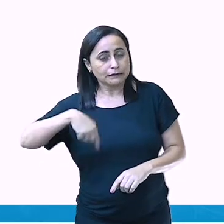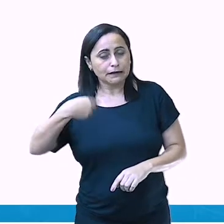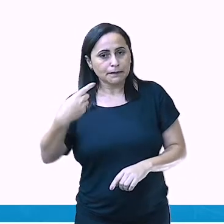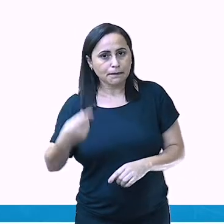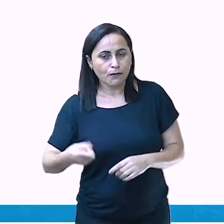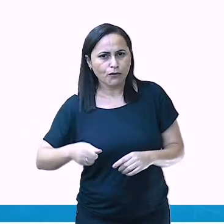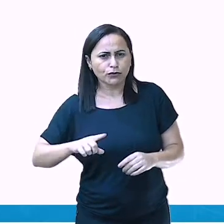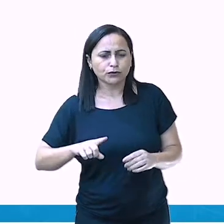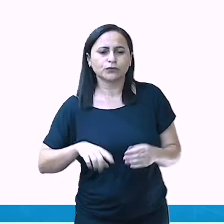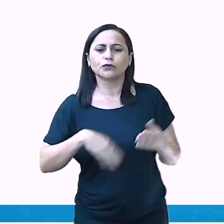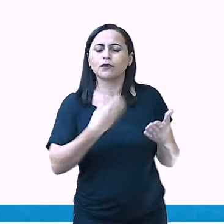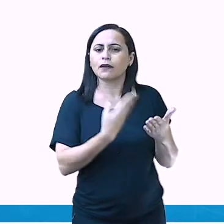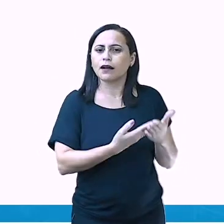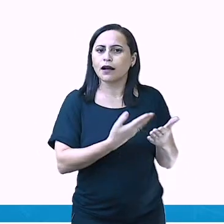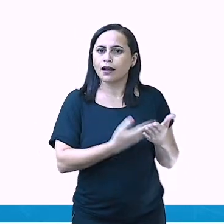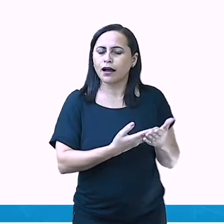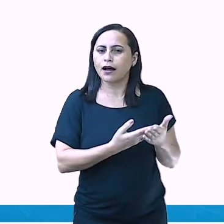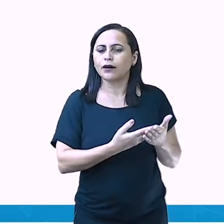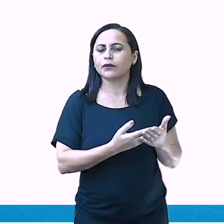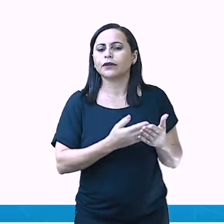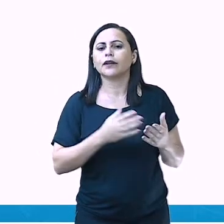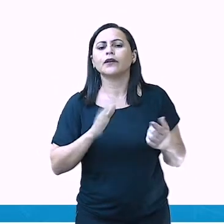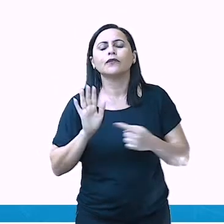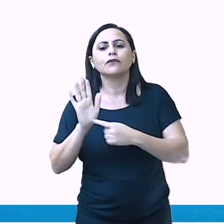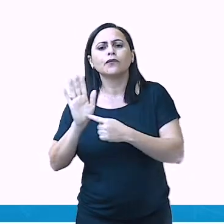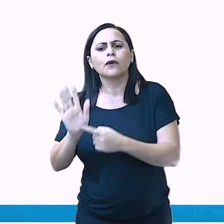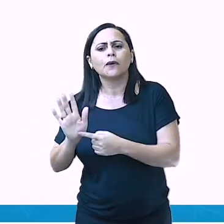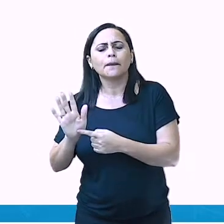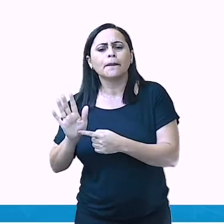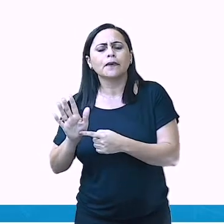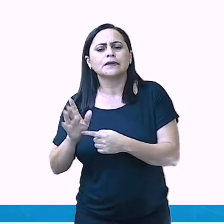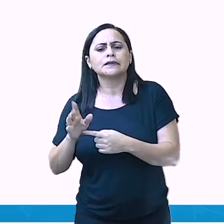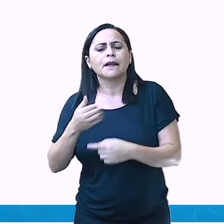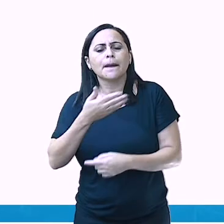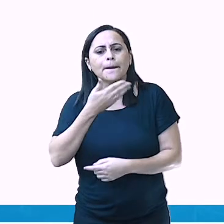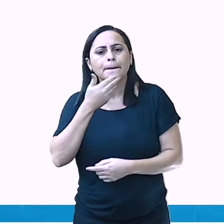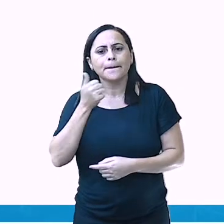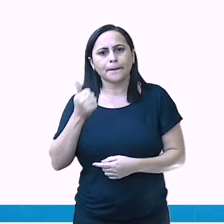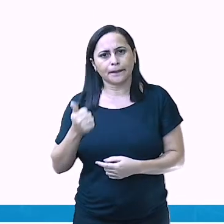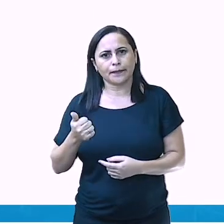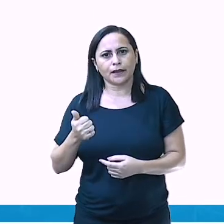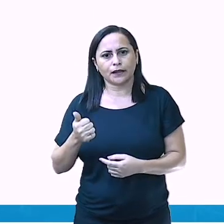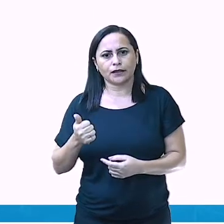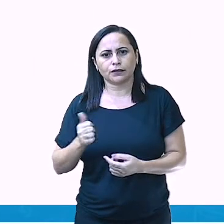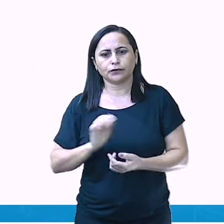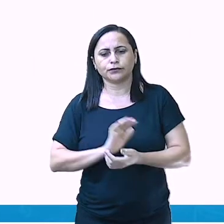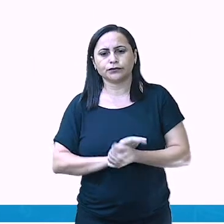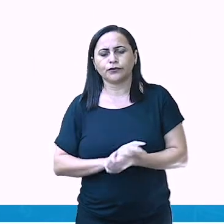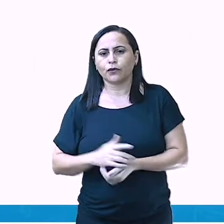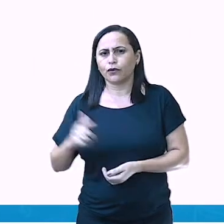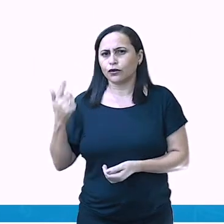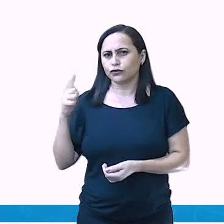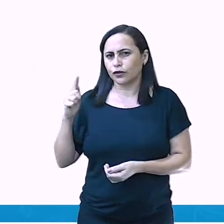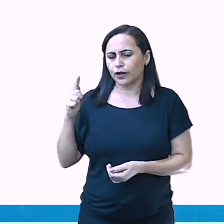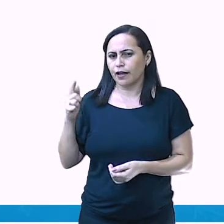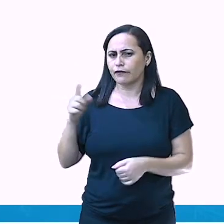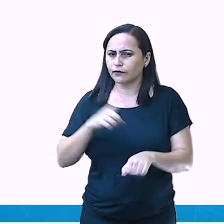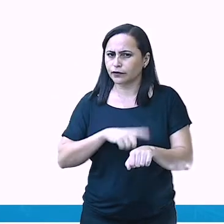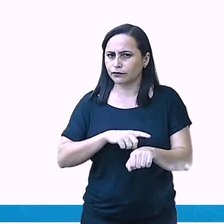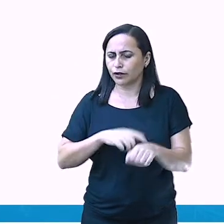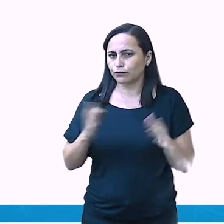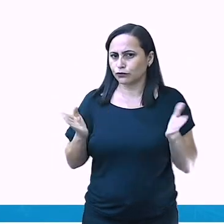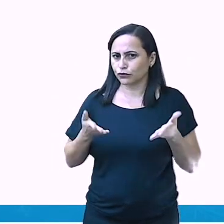comércio no componente de Geografia, que ele está mais relacionado com os dias atuais. Então, os